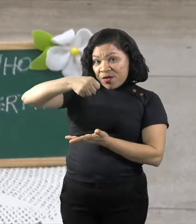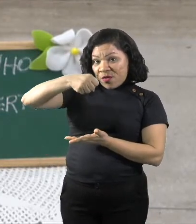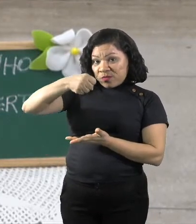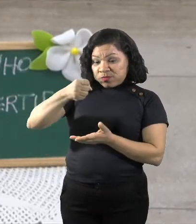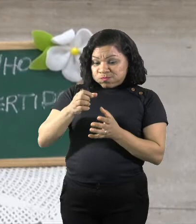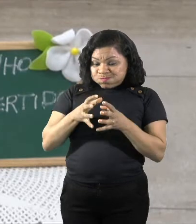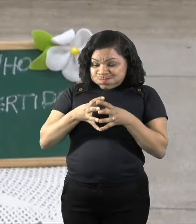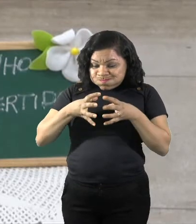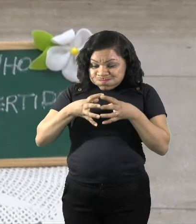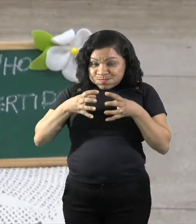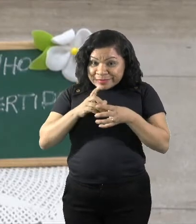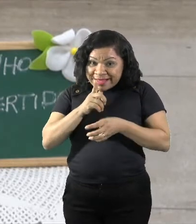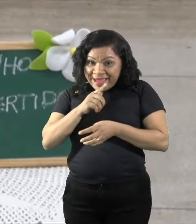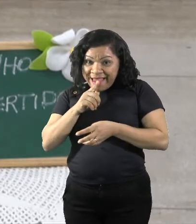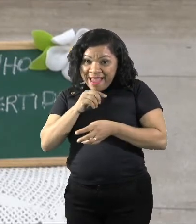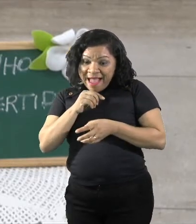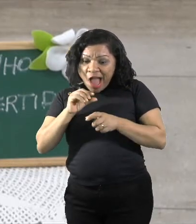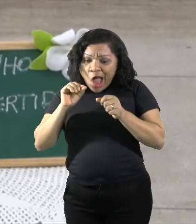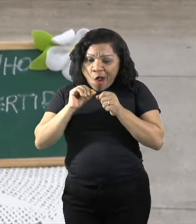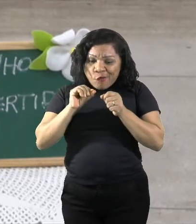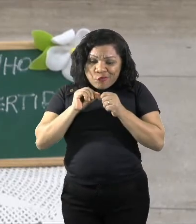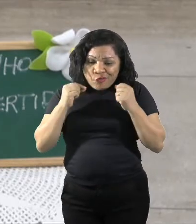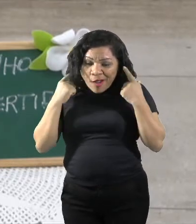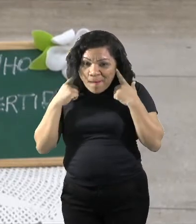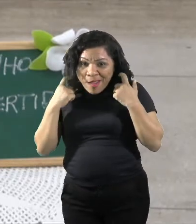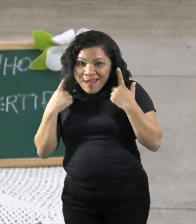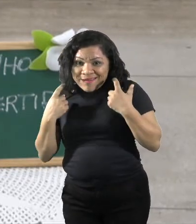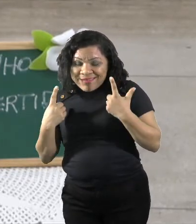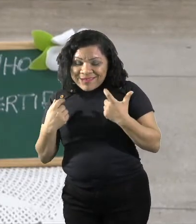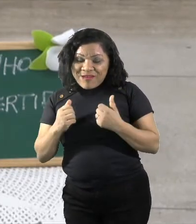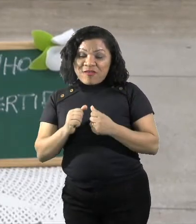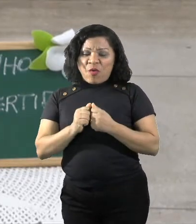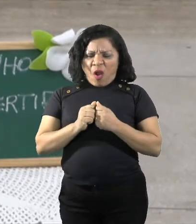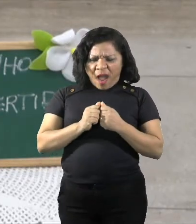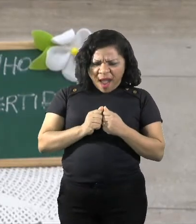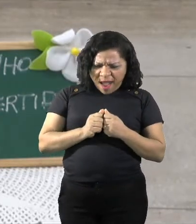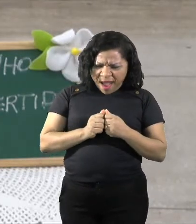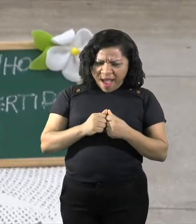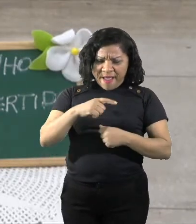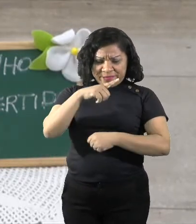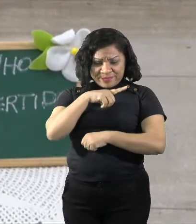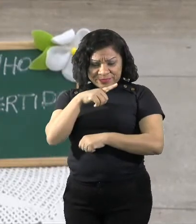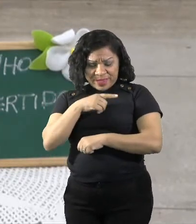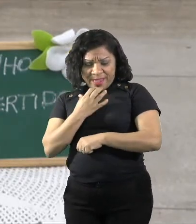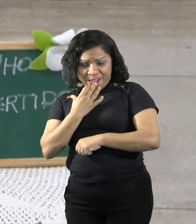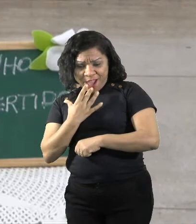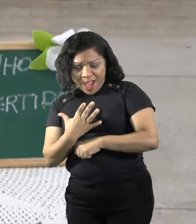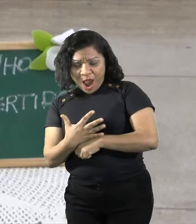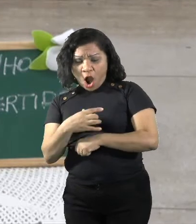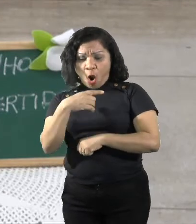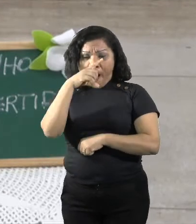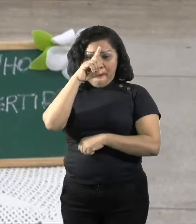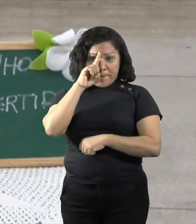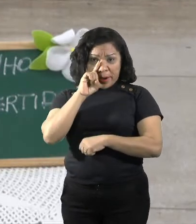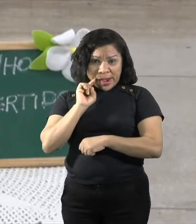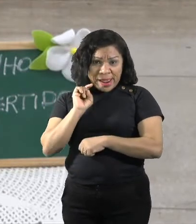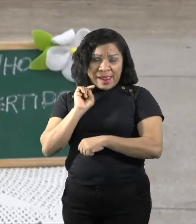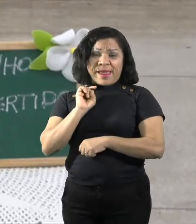um barulhinho. Essa é amarela, mas nós temos também a branca.